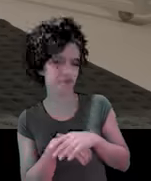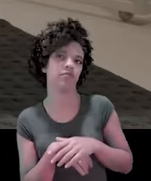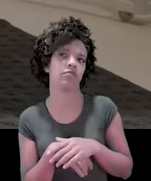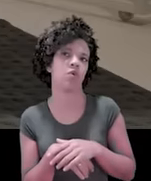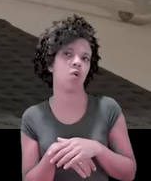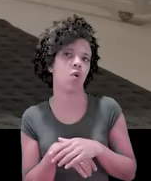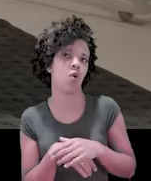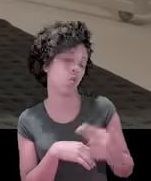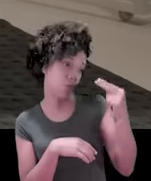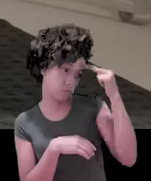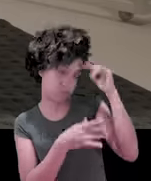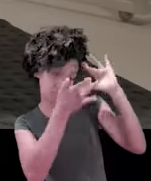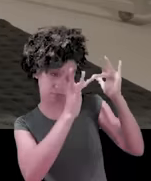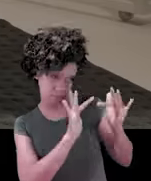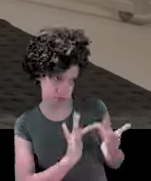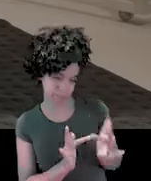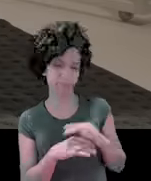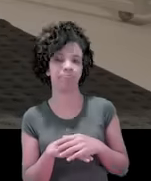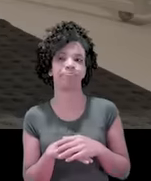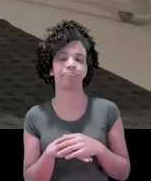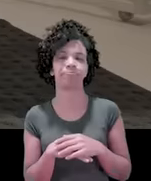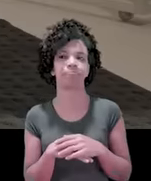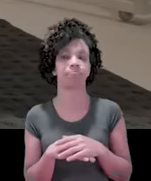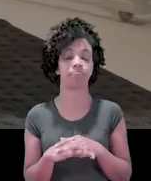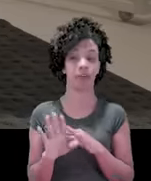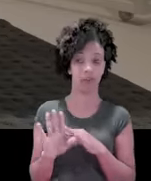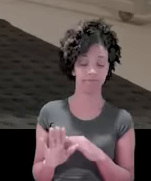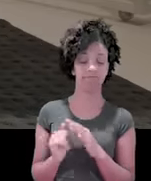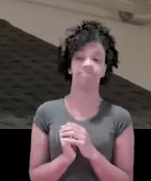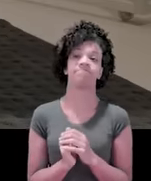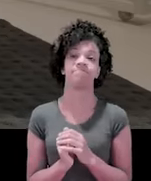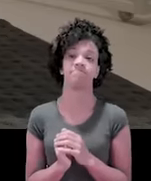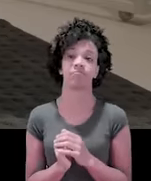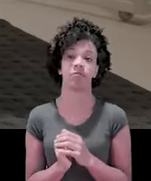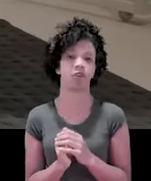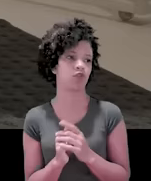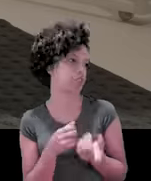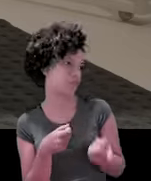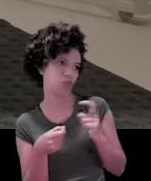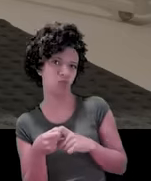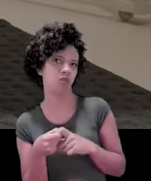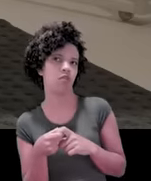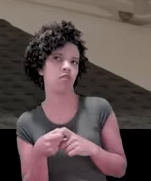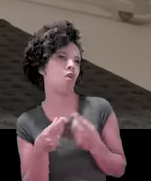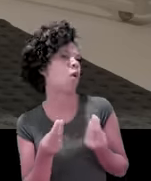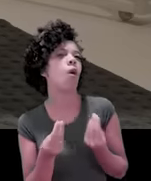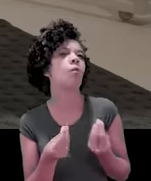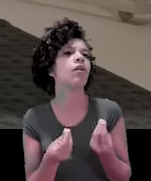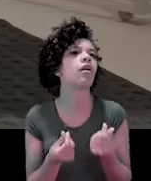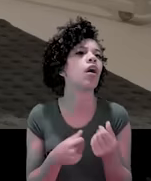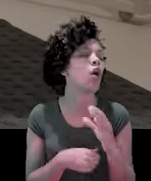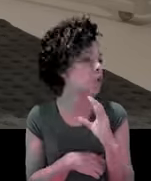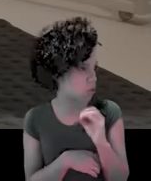neurocientista e ele ele falou assim cara e voltou a se eu como é que ele diz é